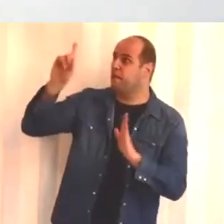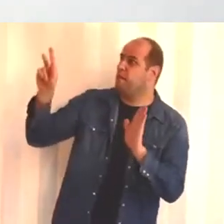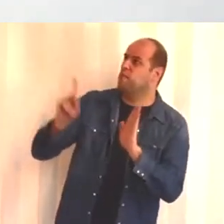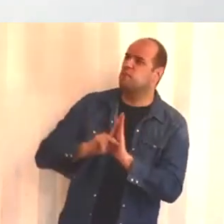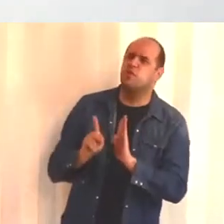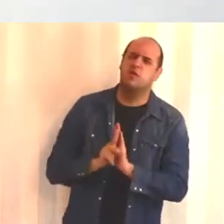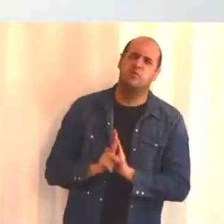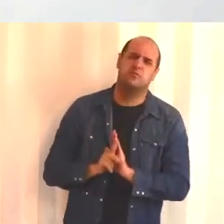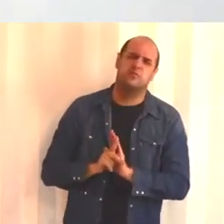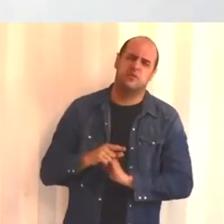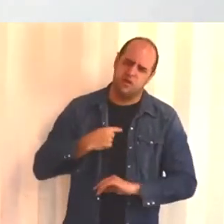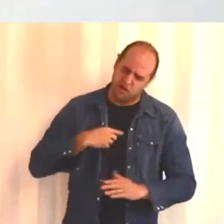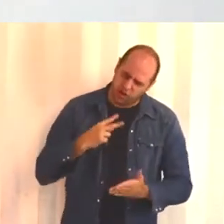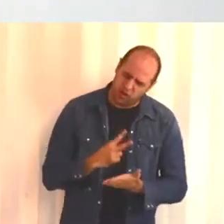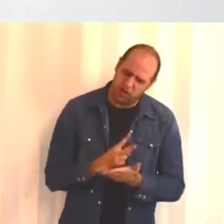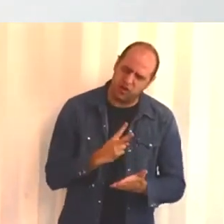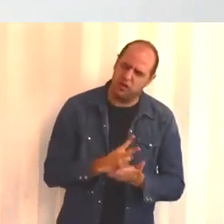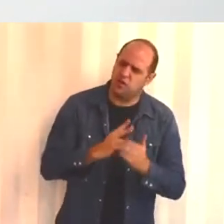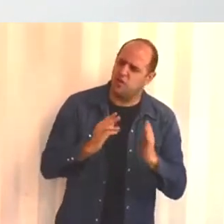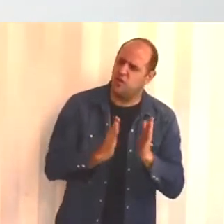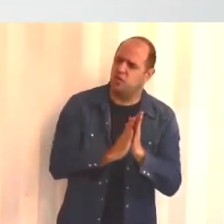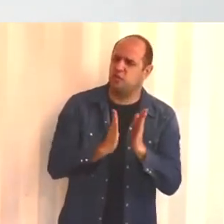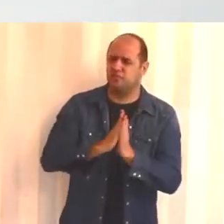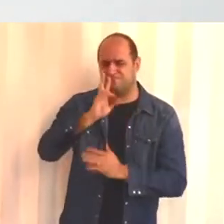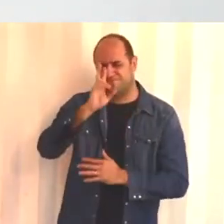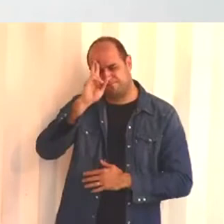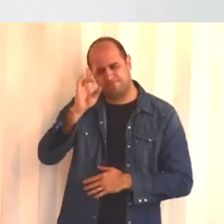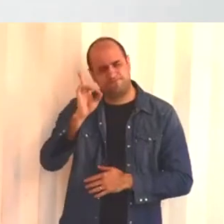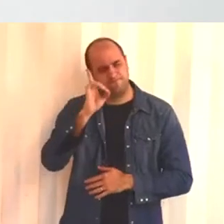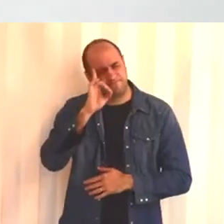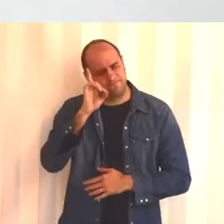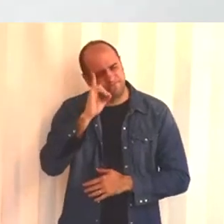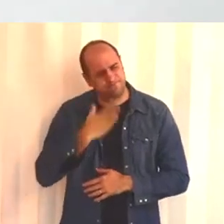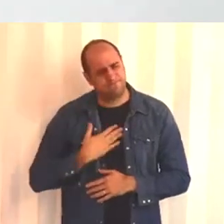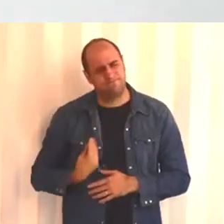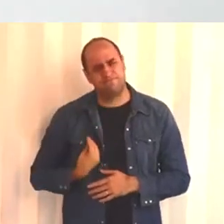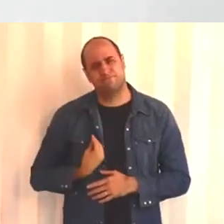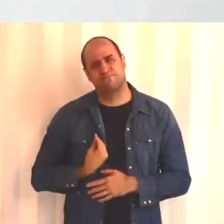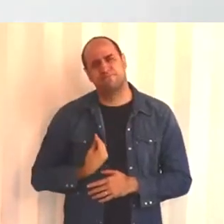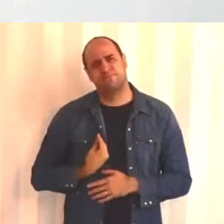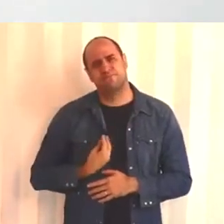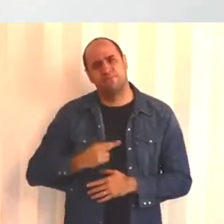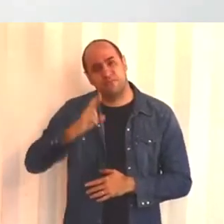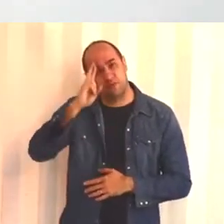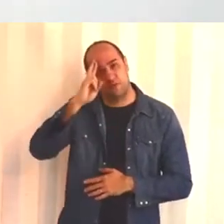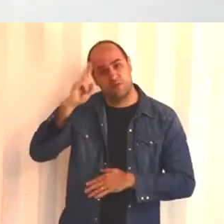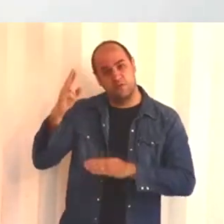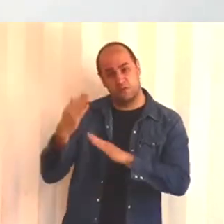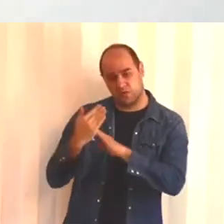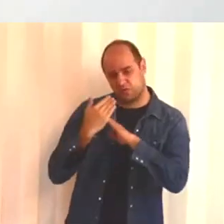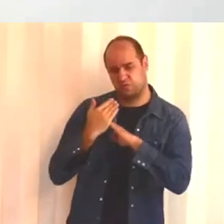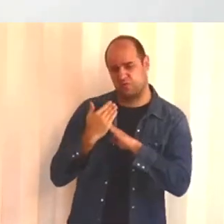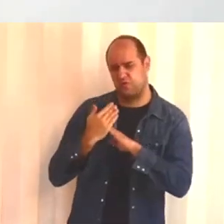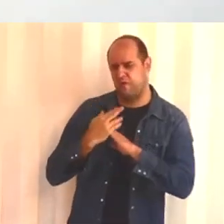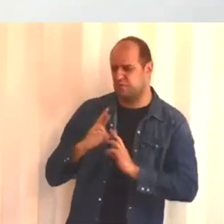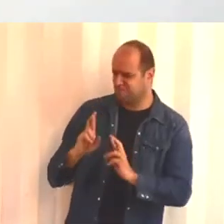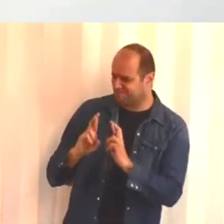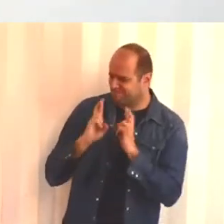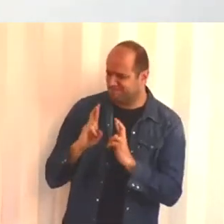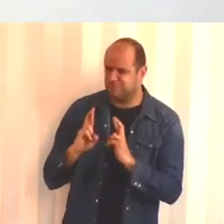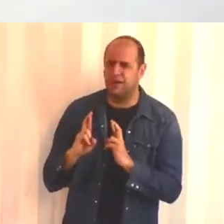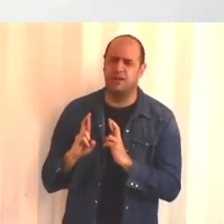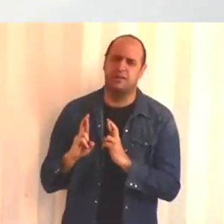louvar o Senhor todos os dias da minha vida enquanto eu viver. O Senhor é o meu auxílio, o Senhor é a minha